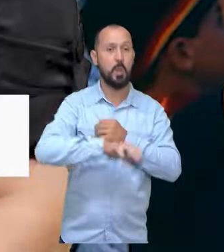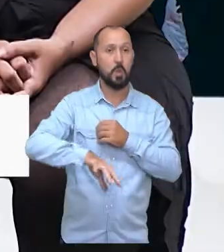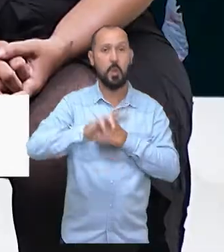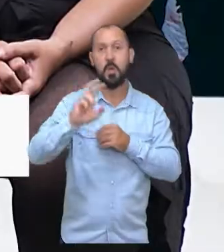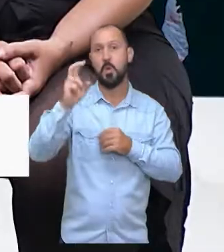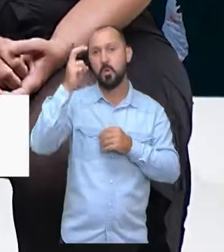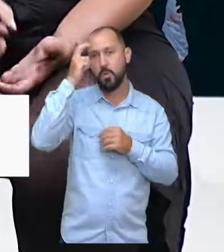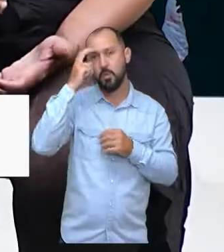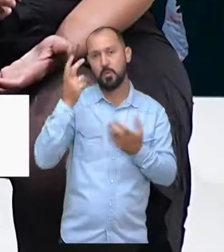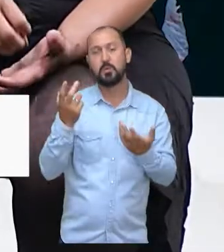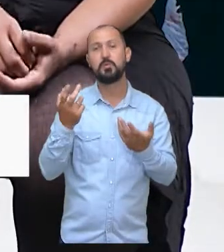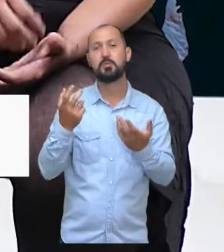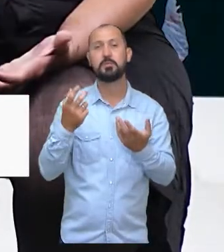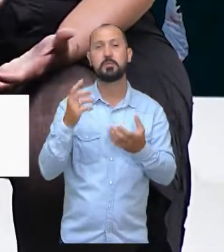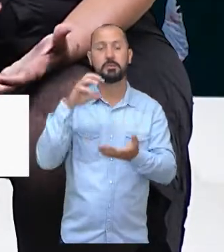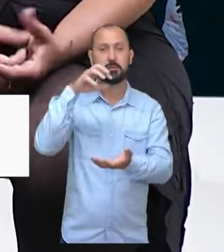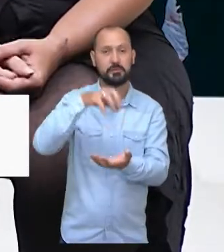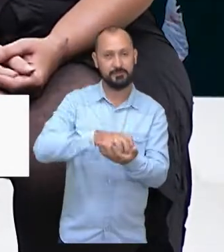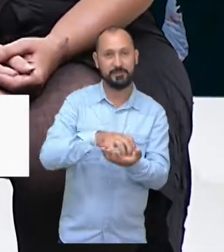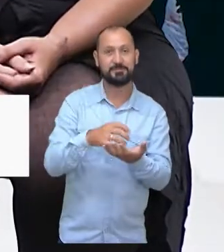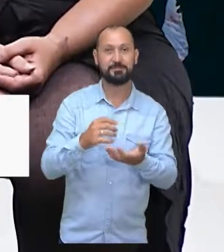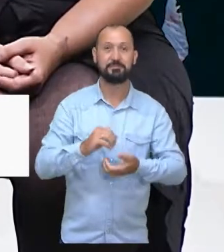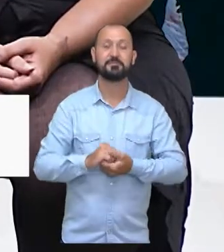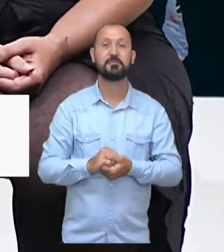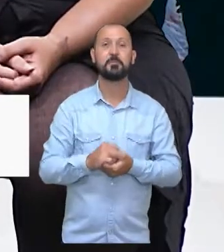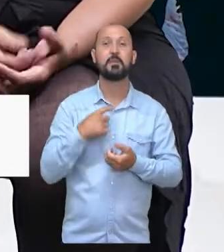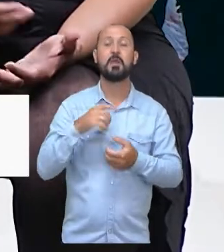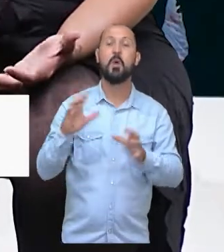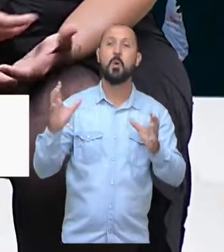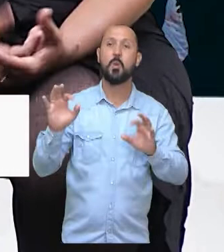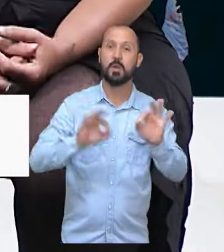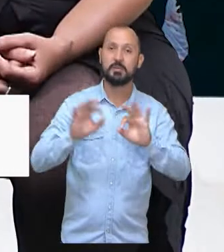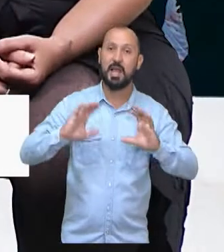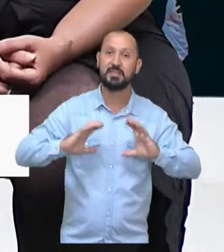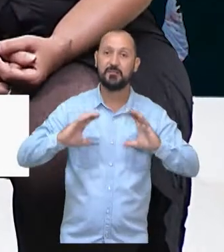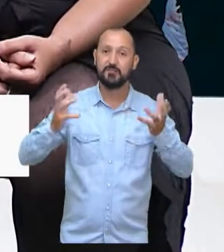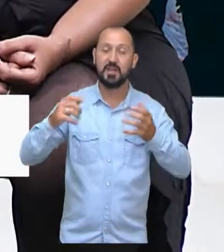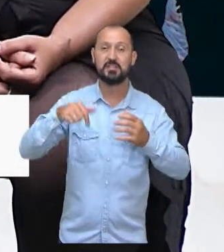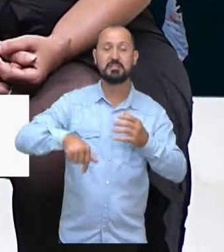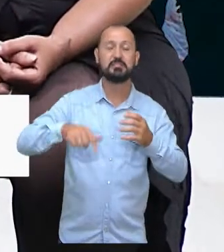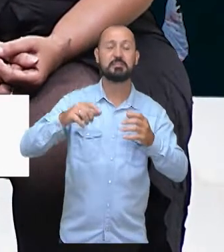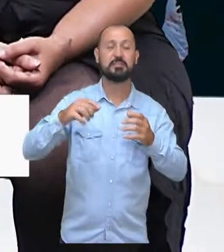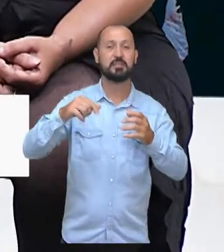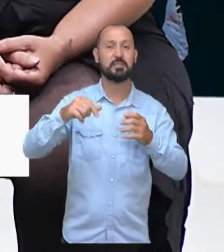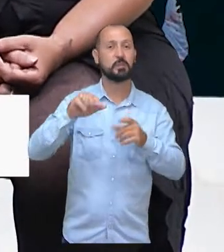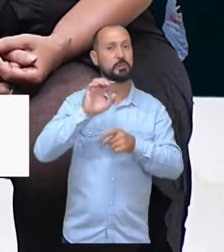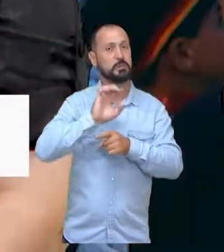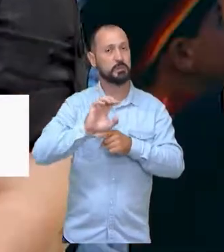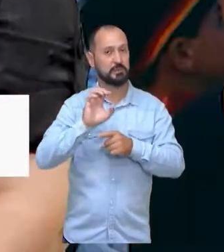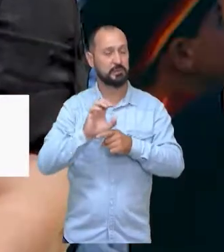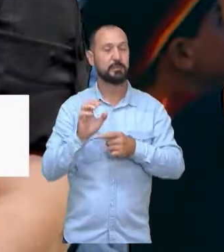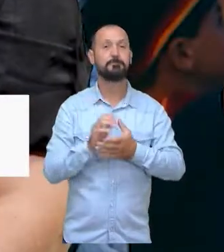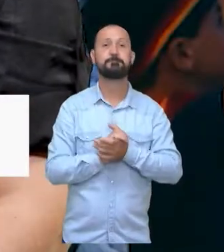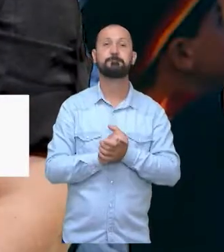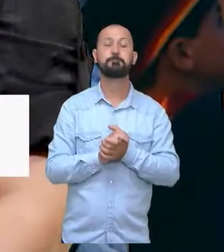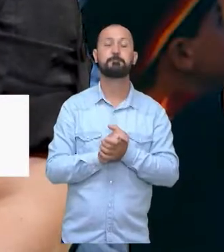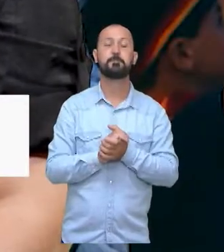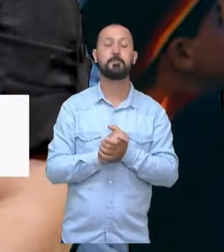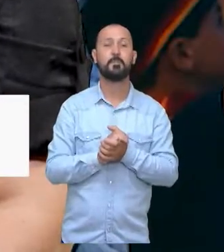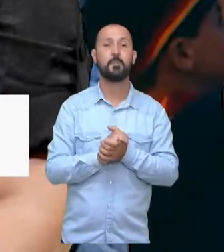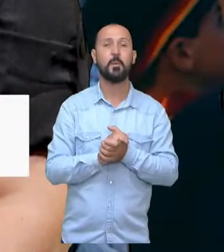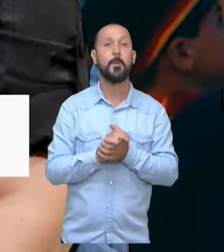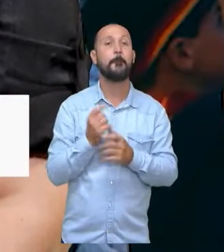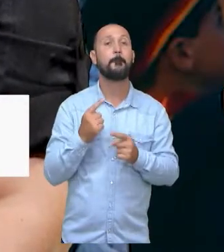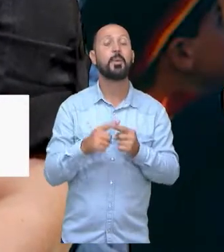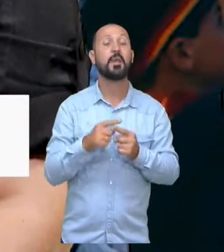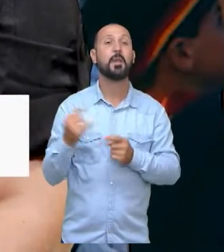desse espaço de cultura, né? Para dentro da fundação e os festivais que têm acontecido pelo nosso estado. E